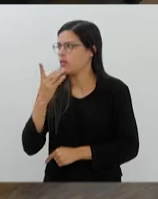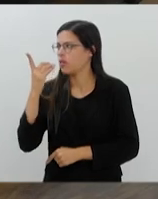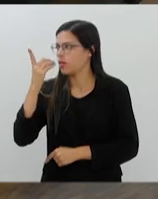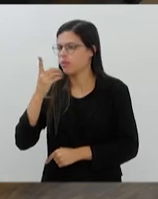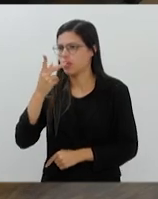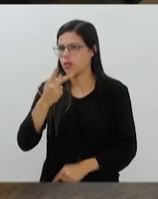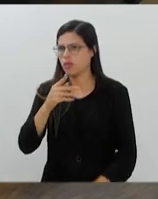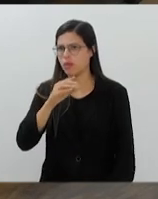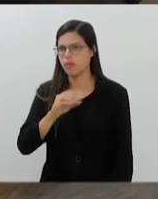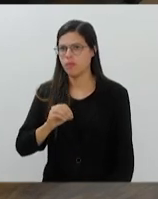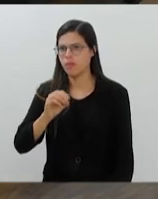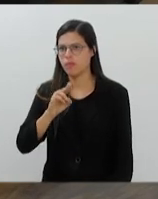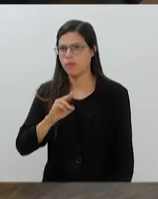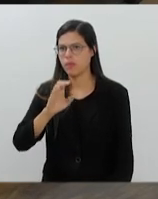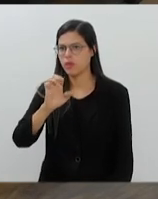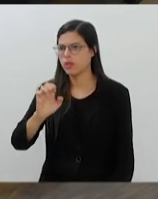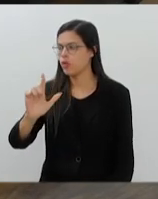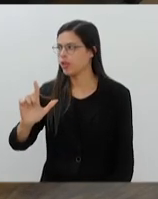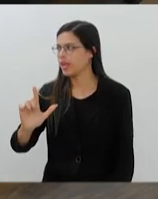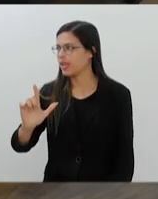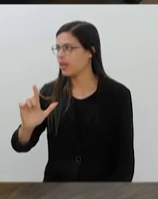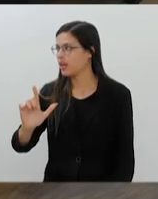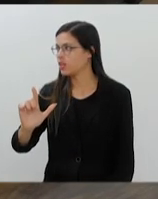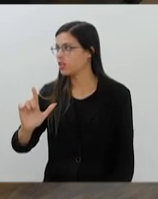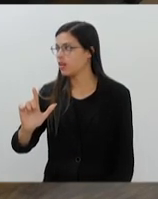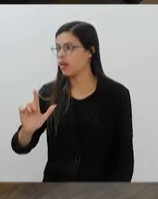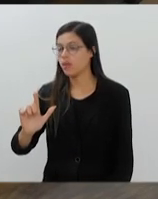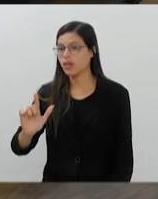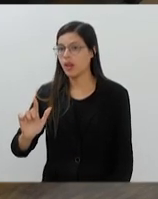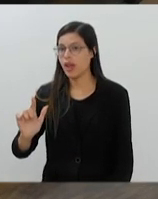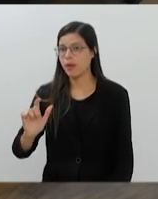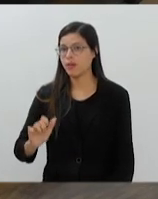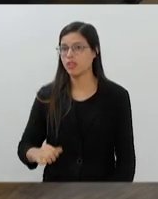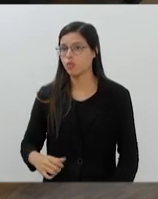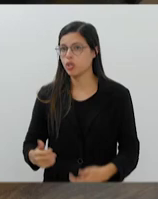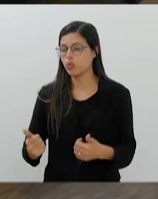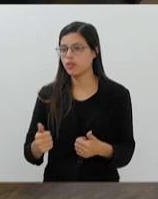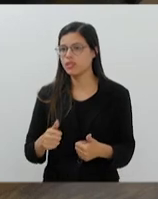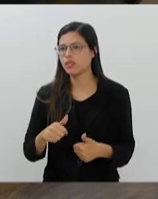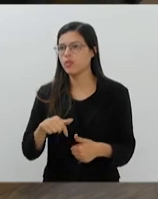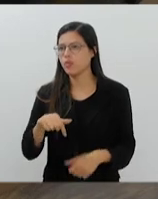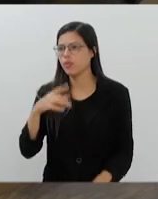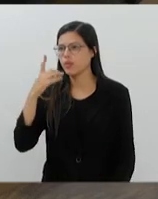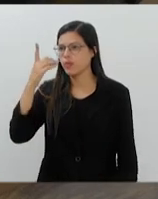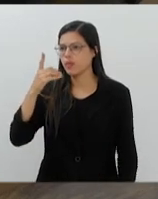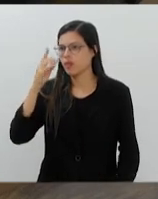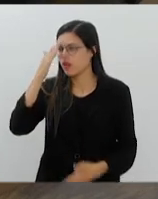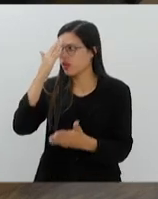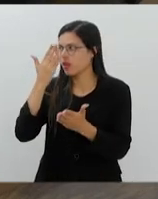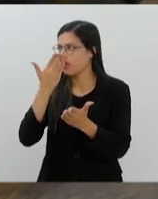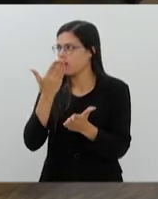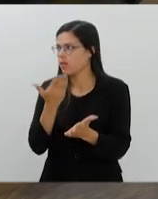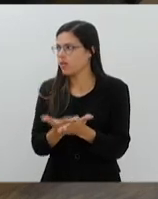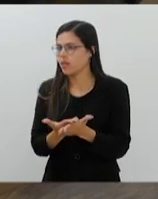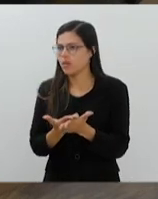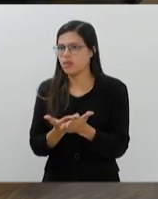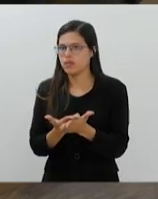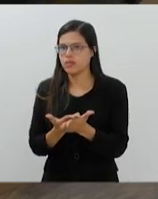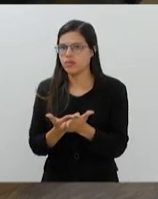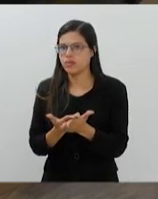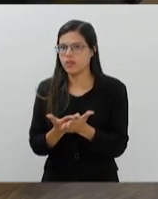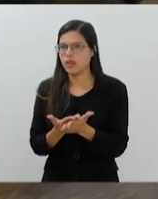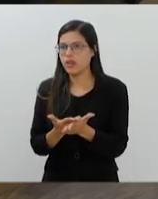senhor tem confiança na comunicação da cedai hoje Deputado Fred Pacheco diante do que viu o senhor tem confiança na comunicação da cedai hoje deputado Jorge